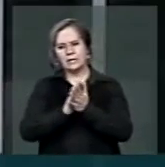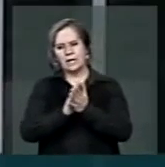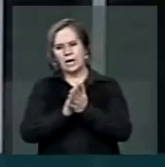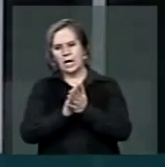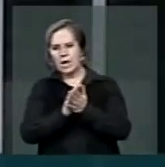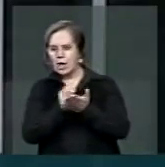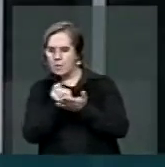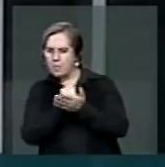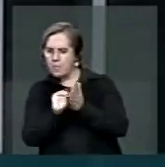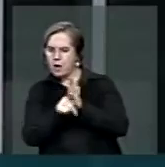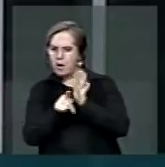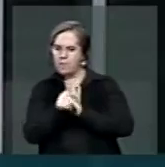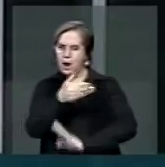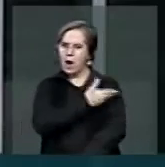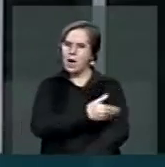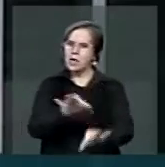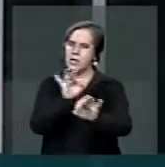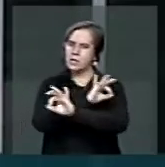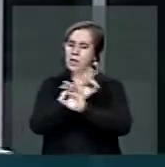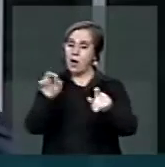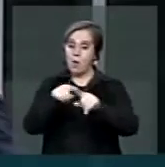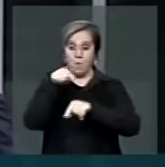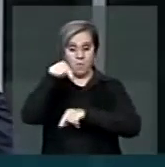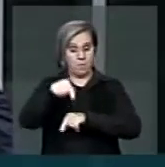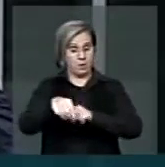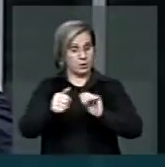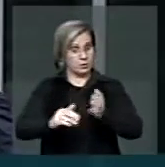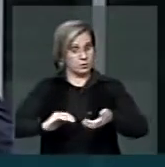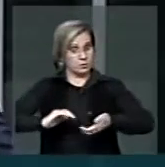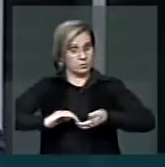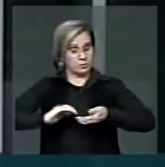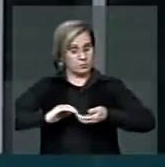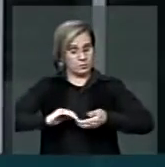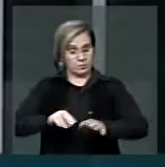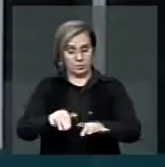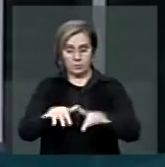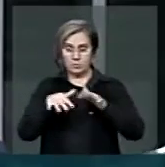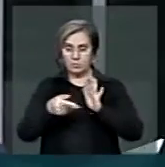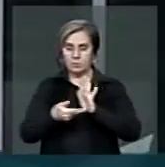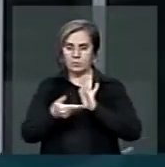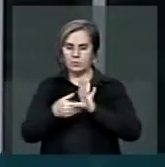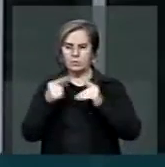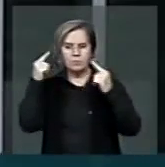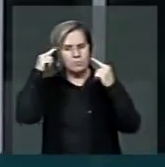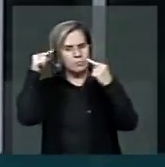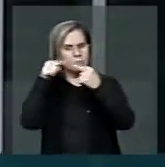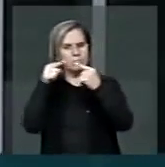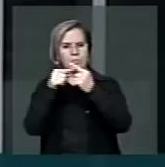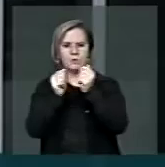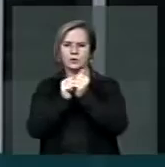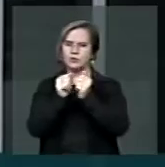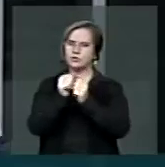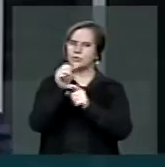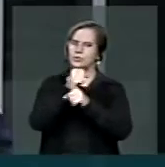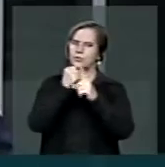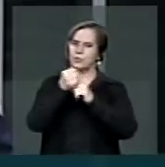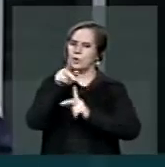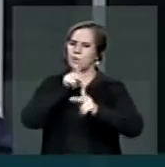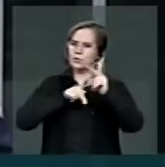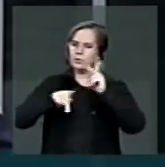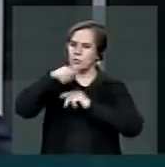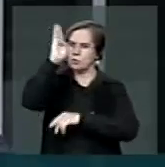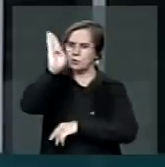mobilizadores tradicionais, fez com que este parlamento agisse mais sintonizado com o pensamento da sociedade e do povo